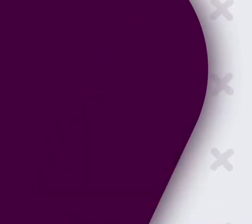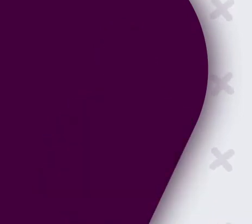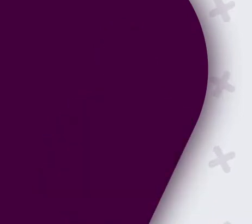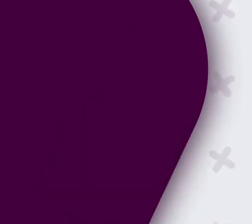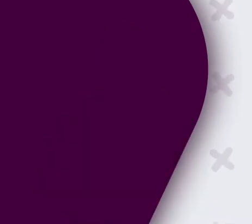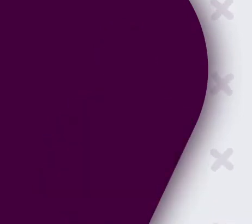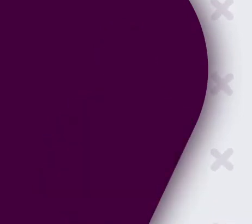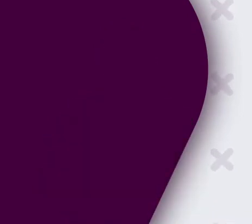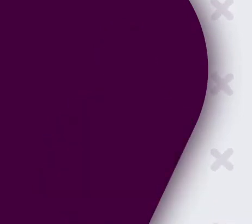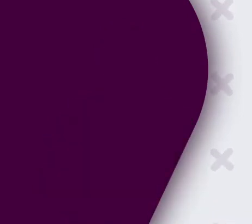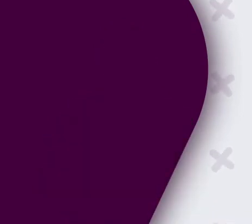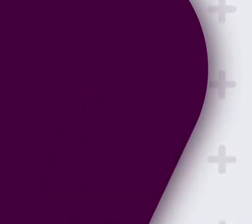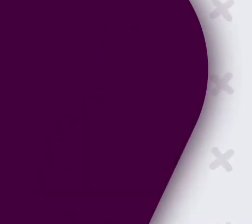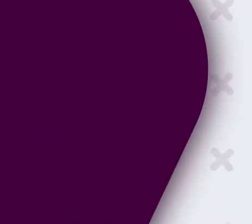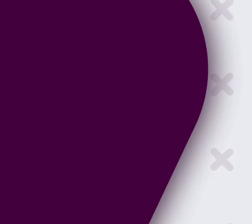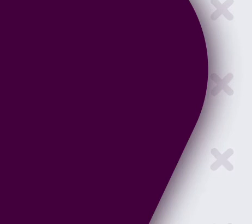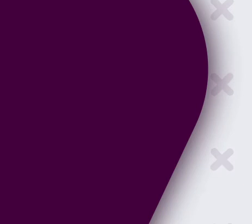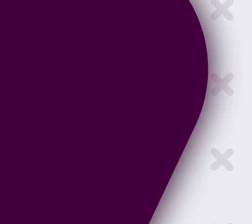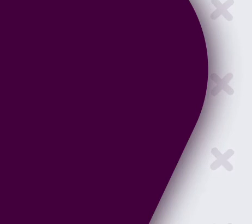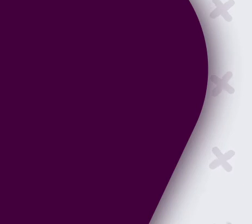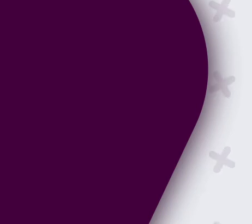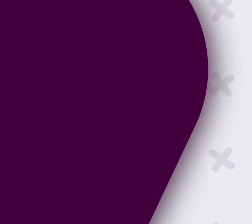E aí